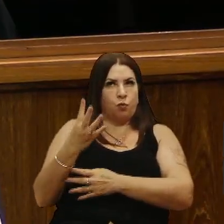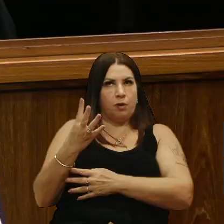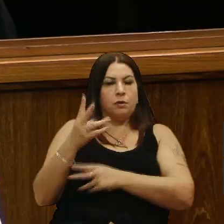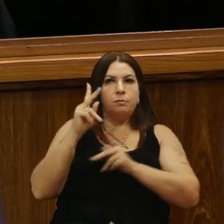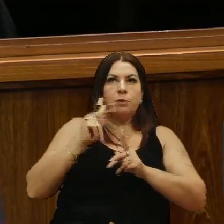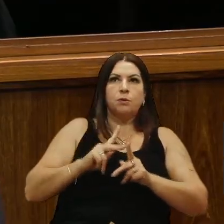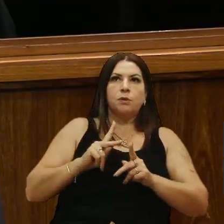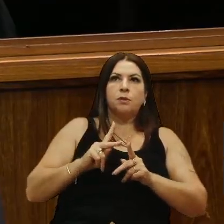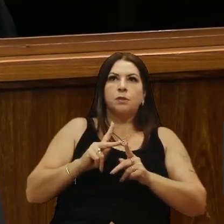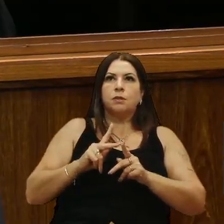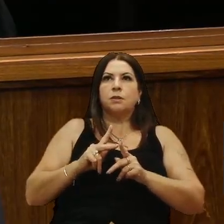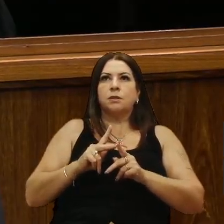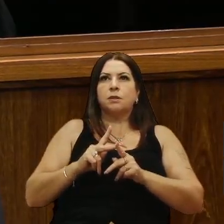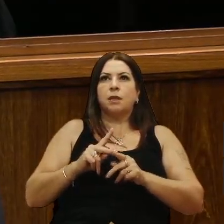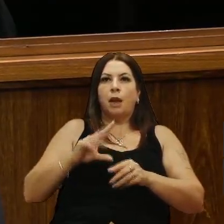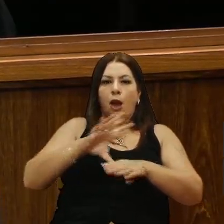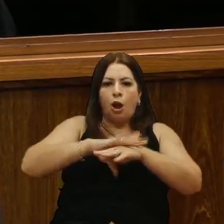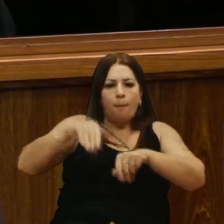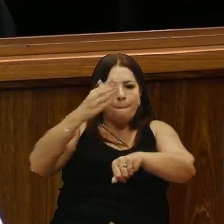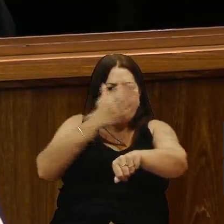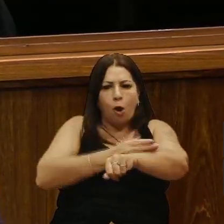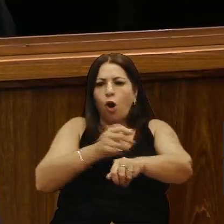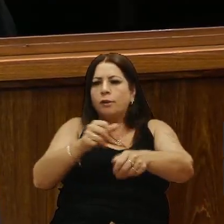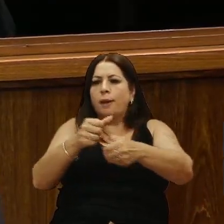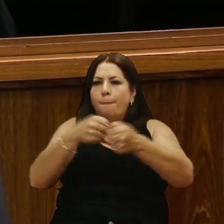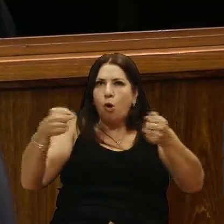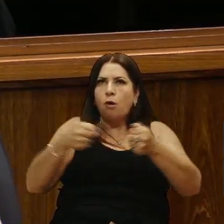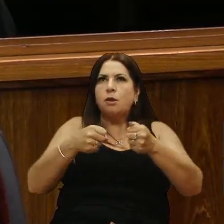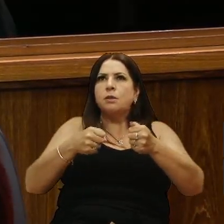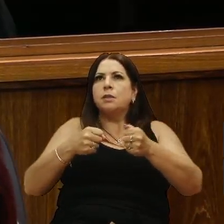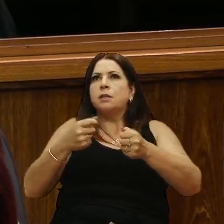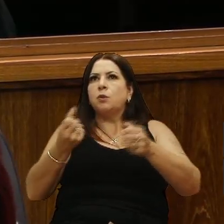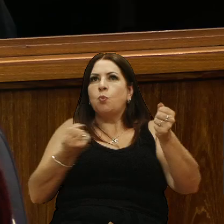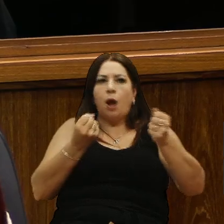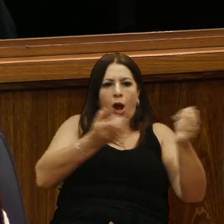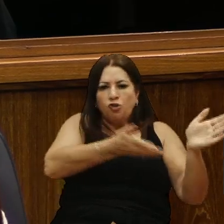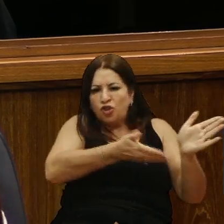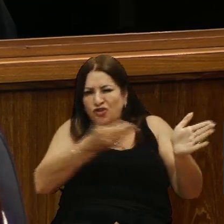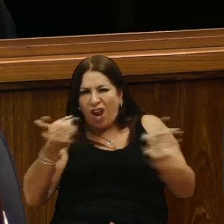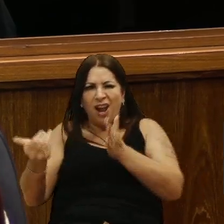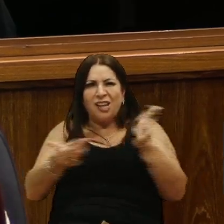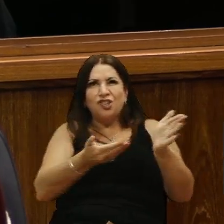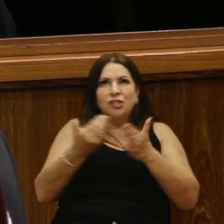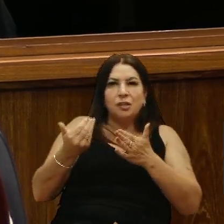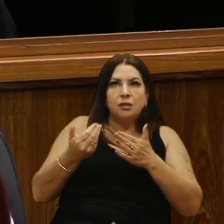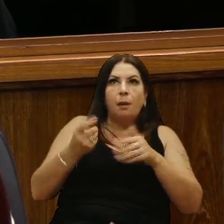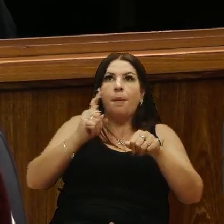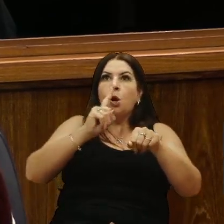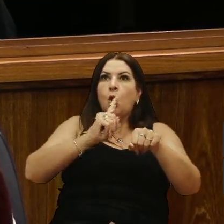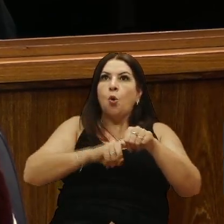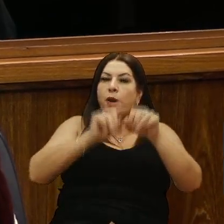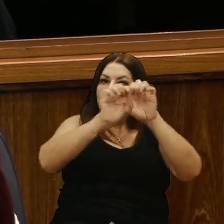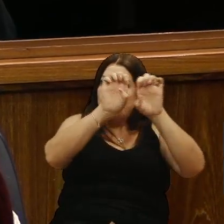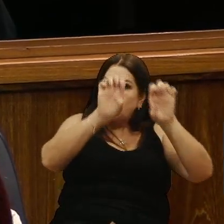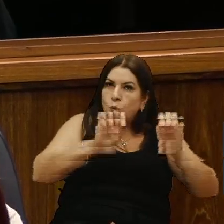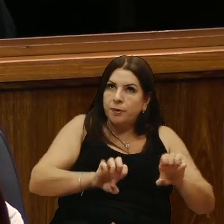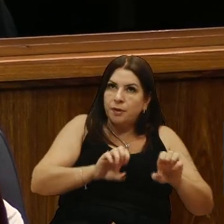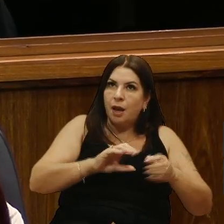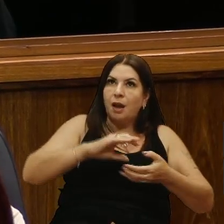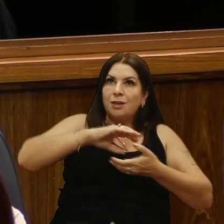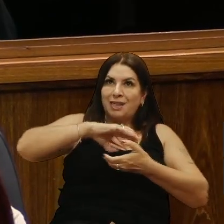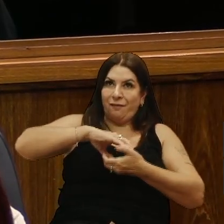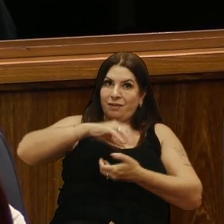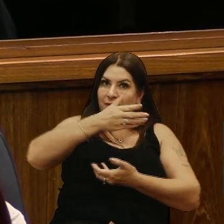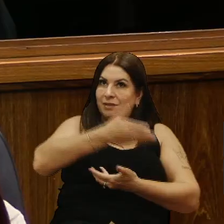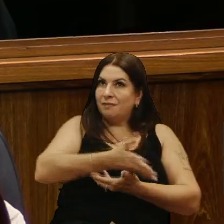pessoas botaram bota de borracha e foram tirar os carros do meio da lama. Mas daí, na hora de estruturar a defesa